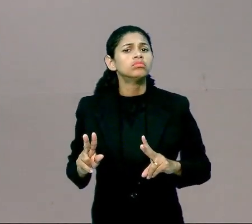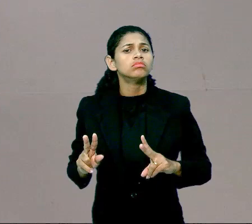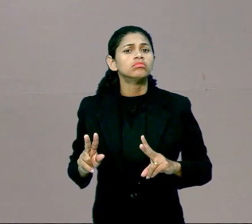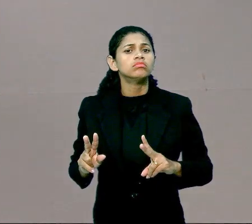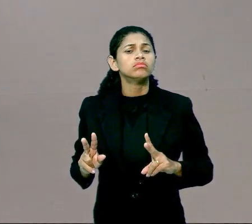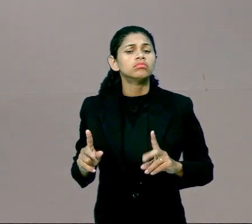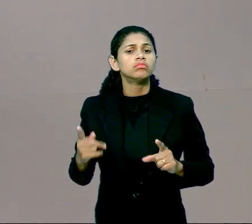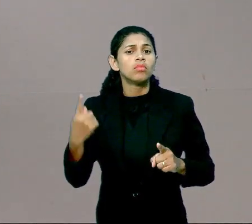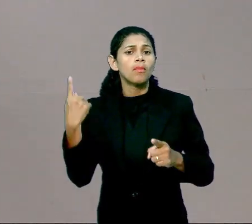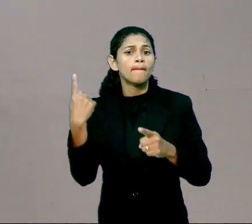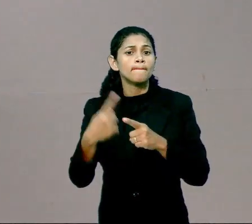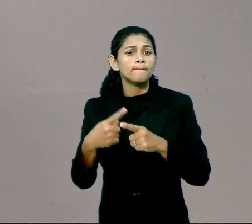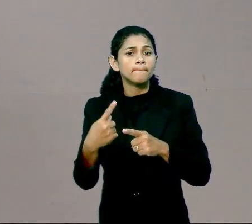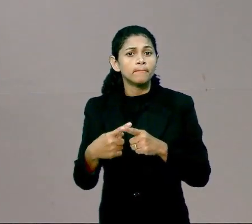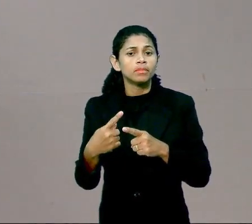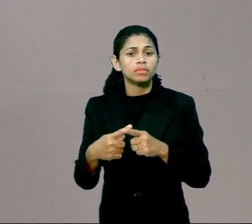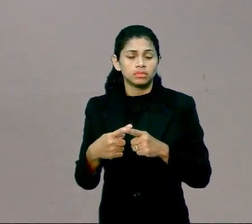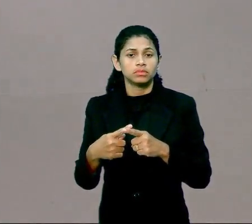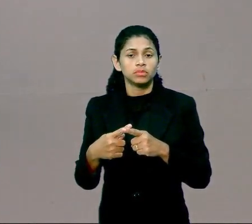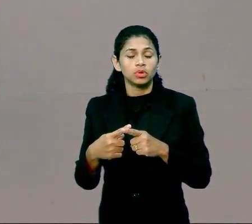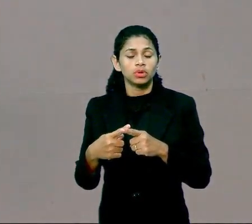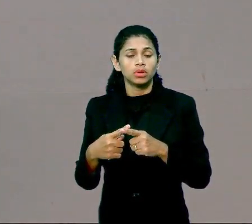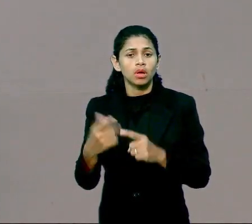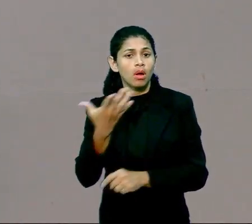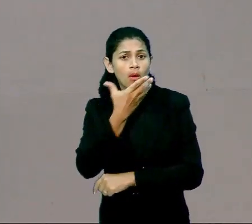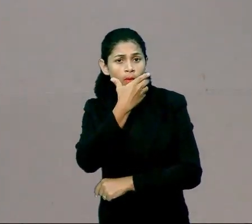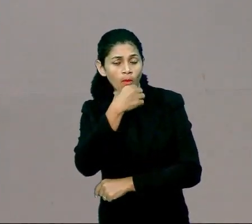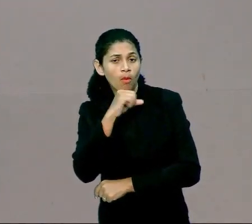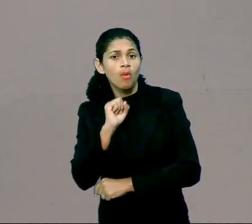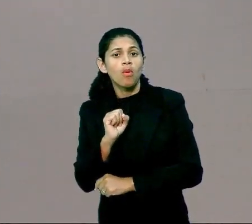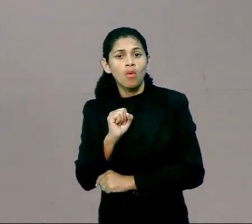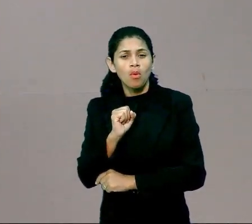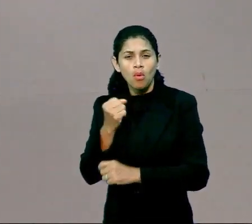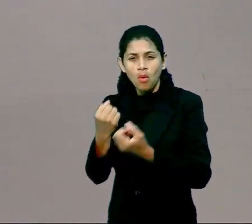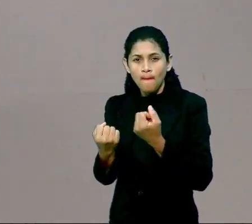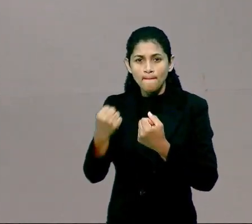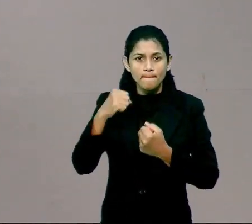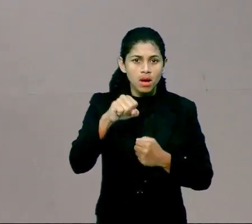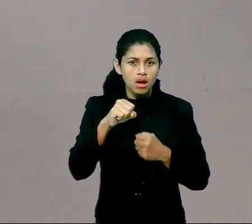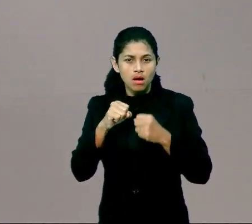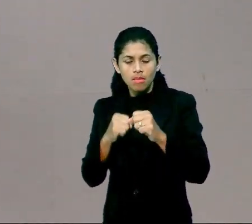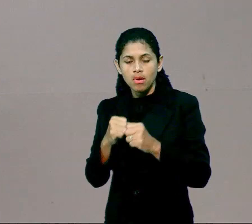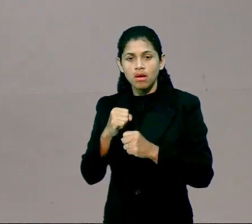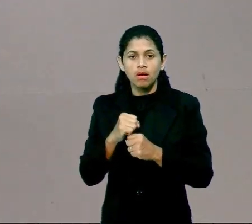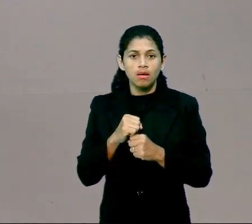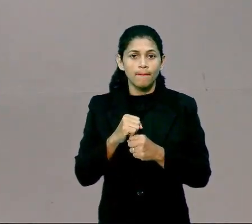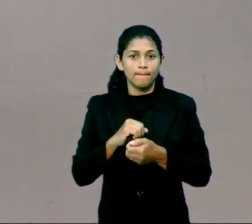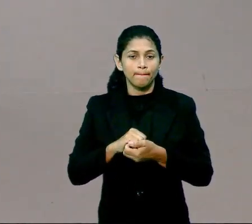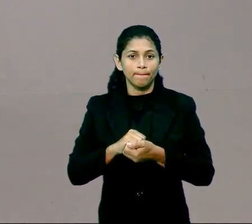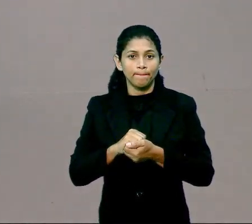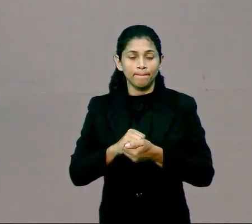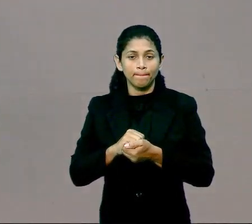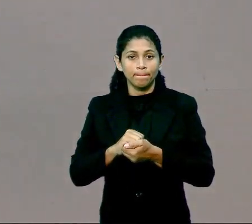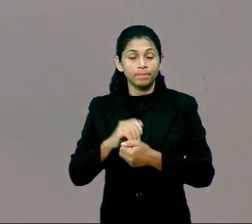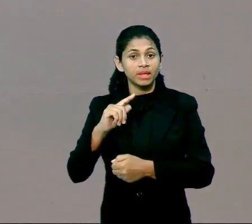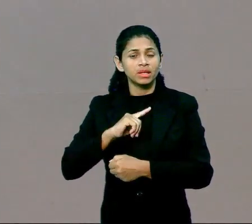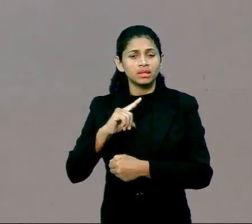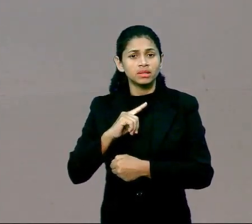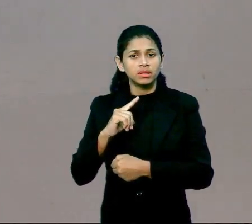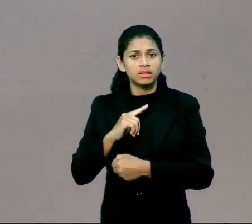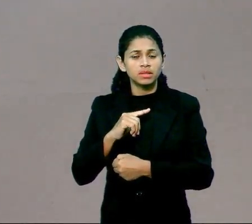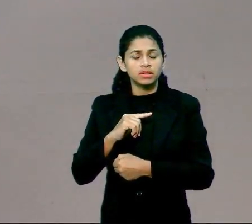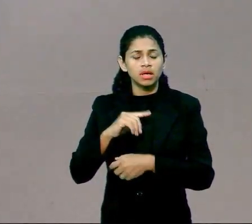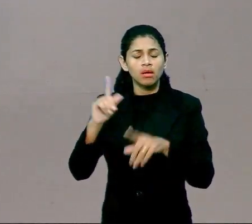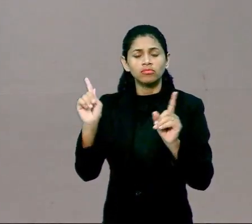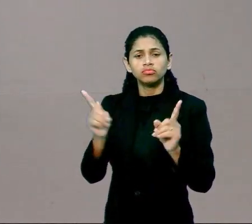o Rocky Balboa é o Rocky Balboa, qualquer direcionamento, tan, tan, tan, tan, tan, tan, tan, tan, tem musiquinha,